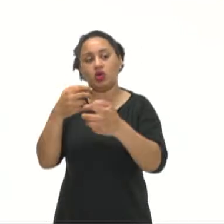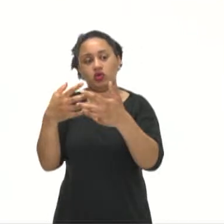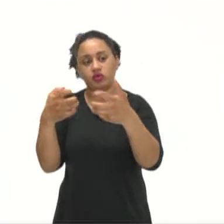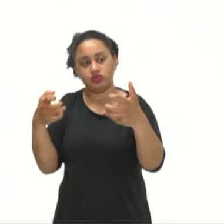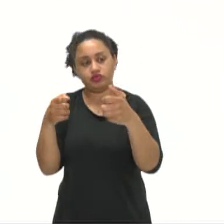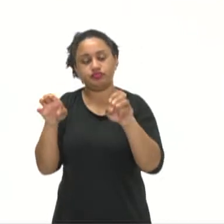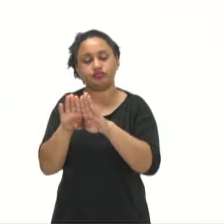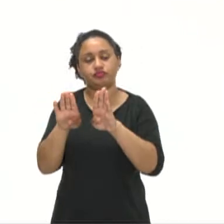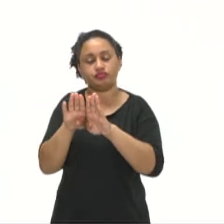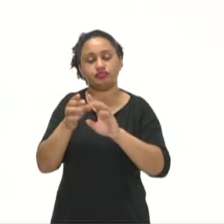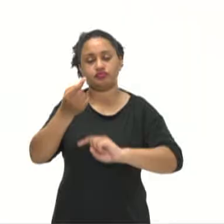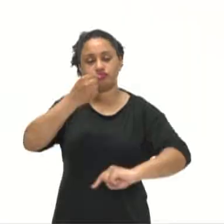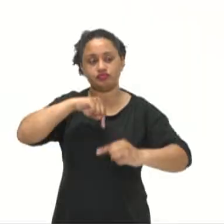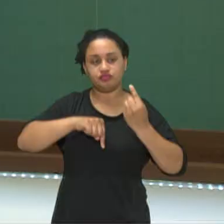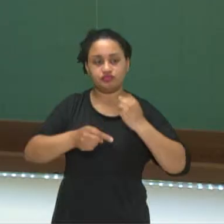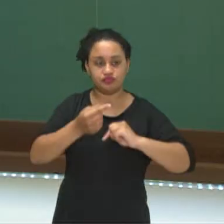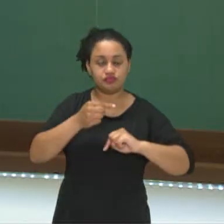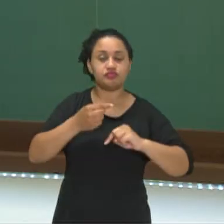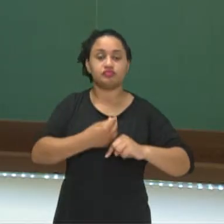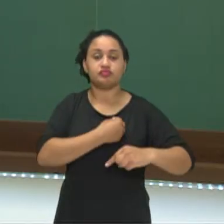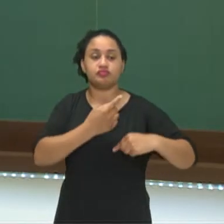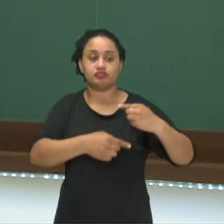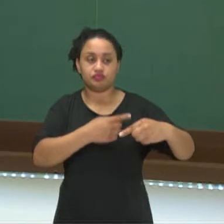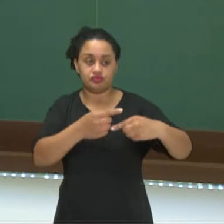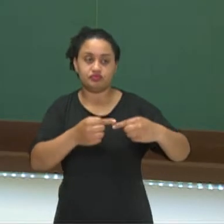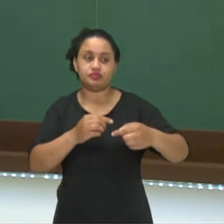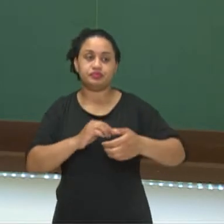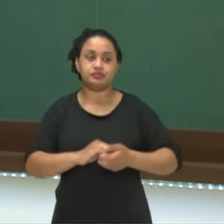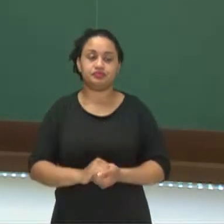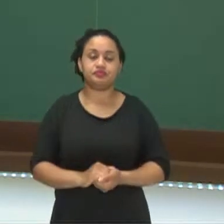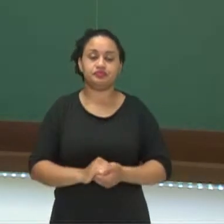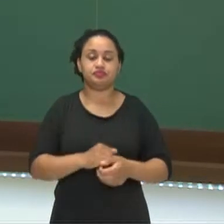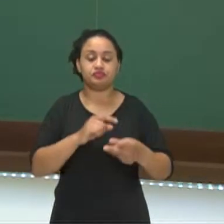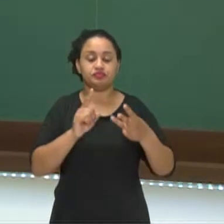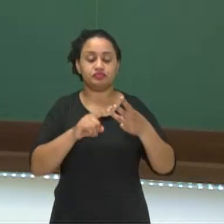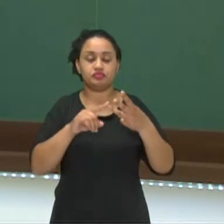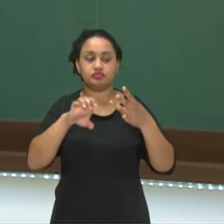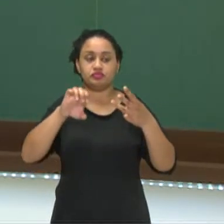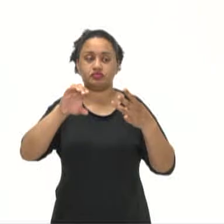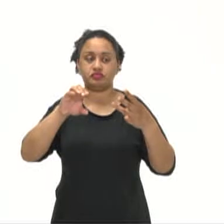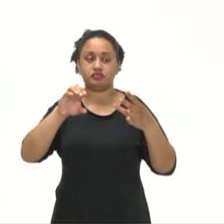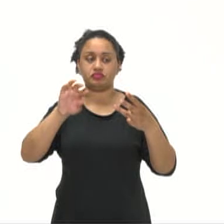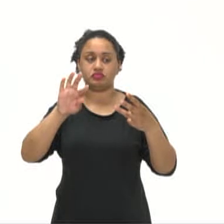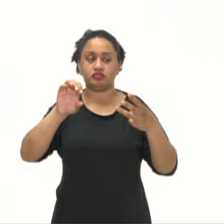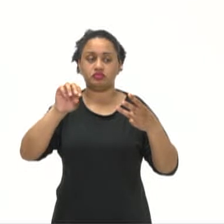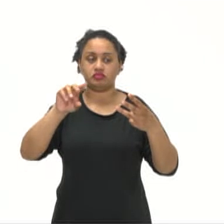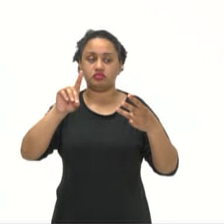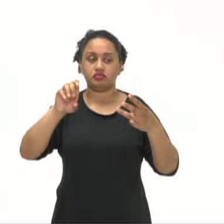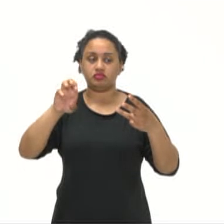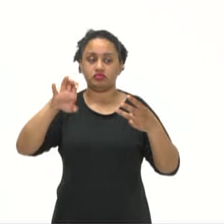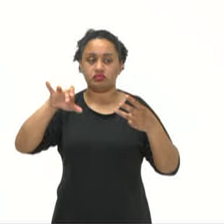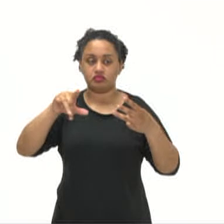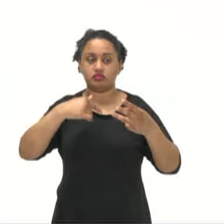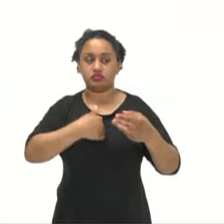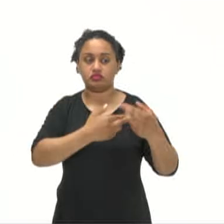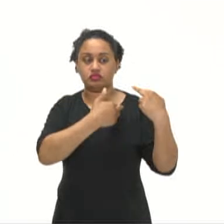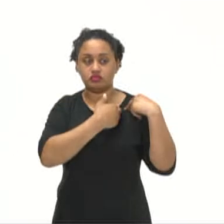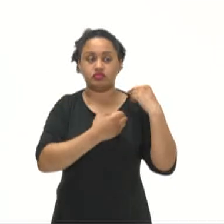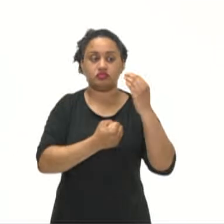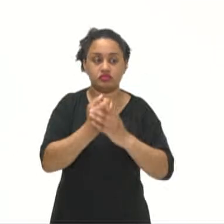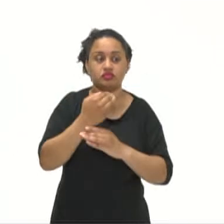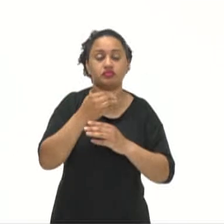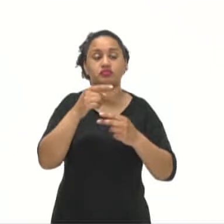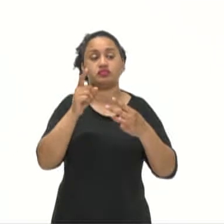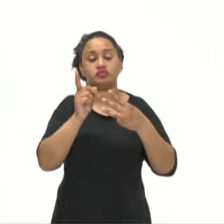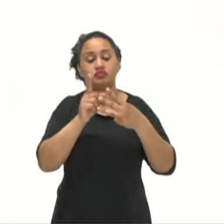sistema circulatório e reprodutor. E a ectoderme é responsável pela formação da epiderme